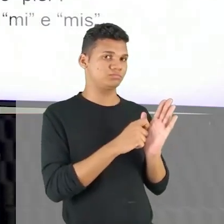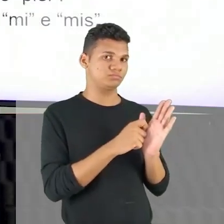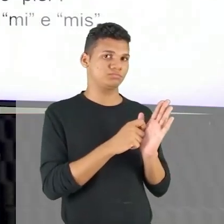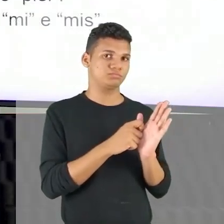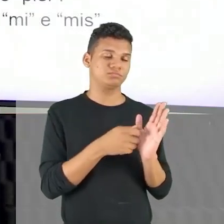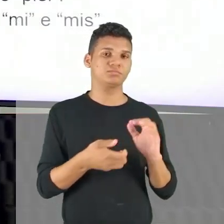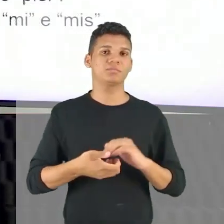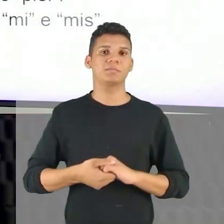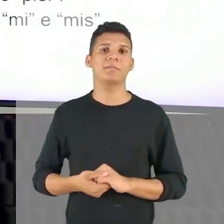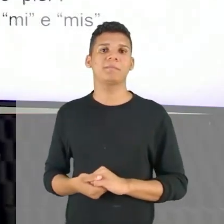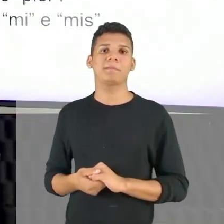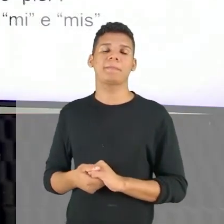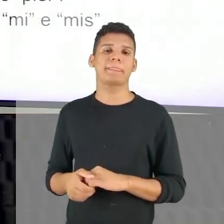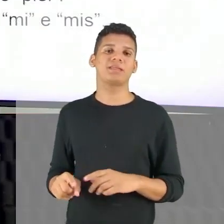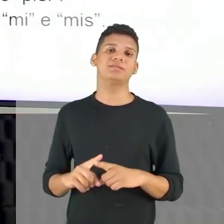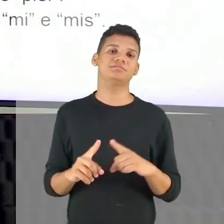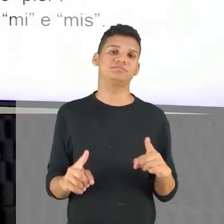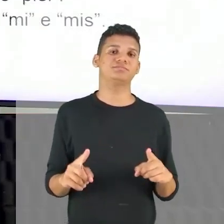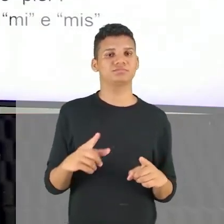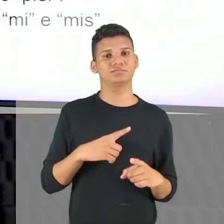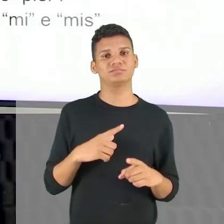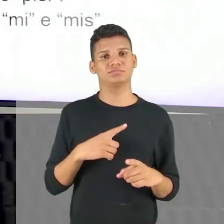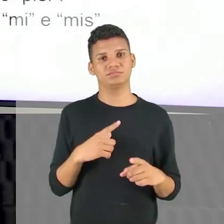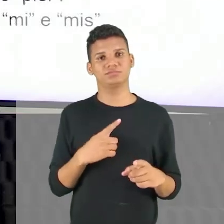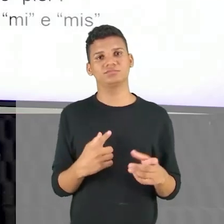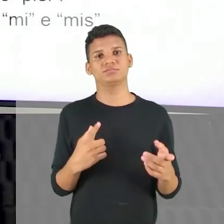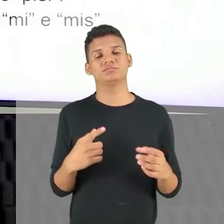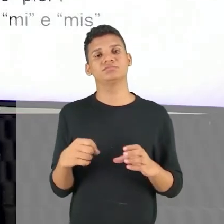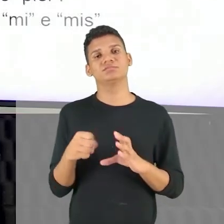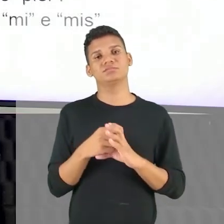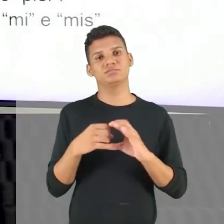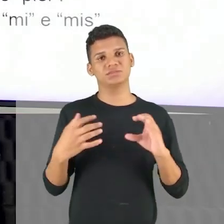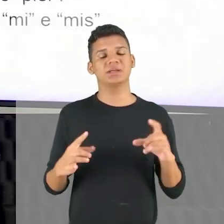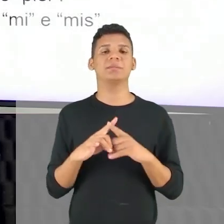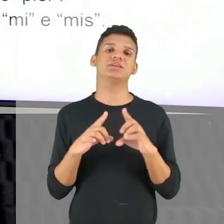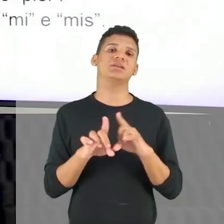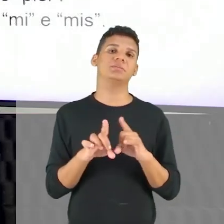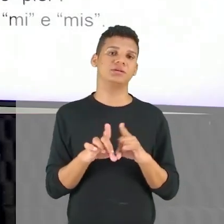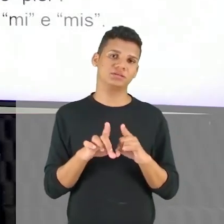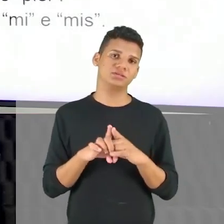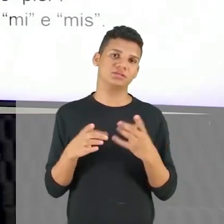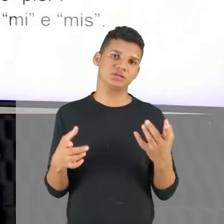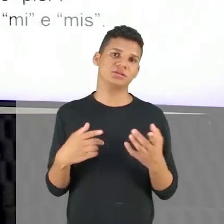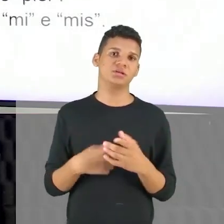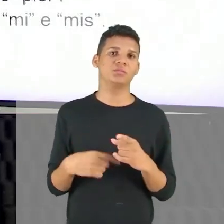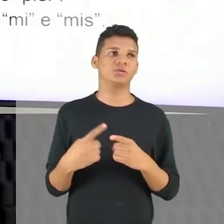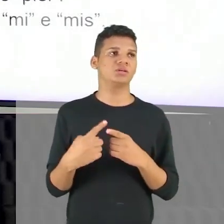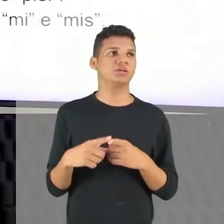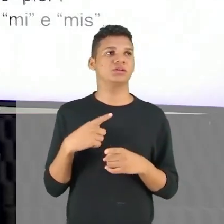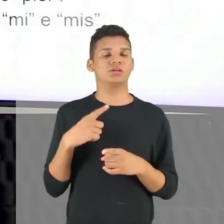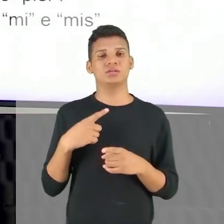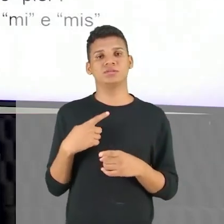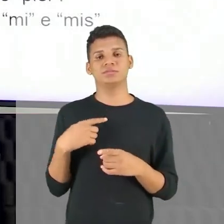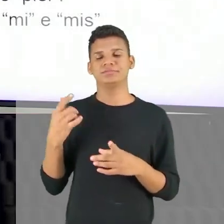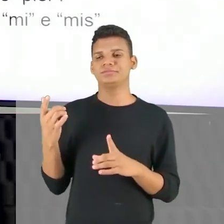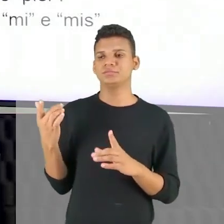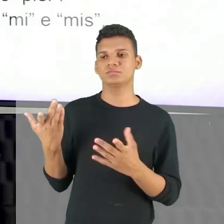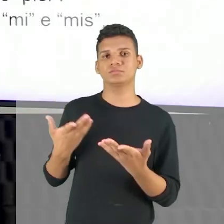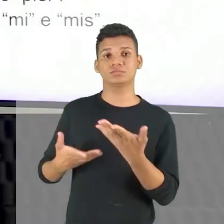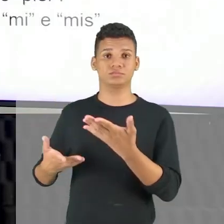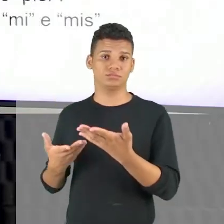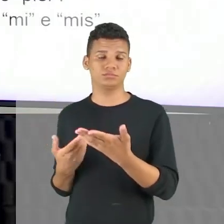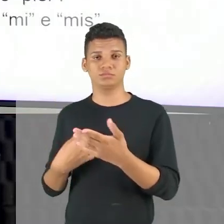e hermosa. Mas não são essas características e atitudes. Atitudes não envolvem os adjetivos, tá? Assim mesmo